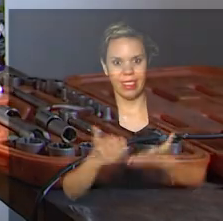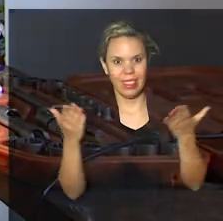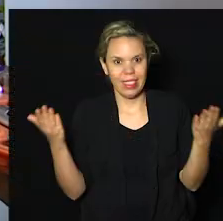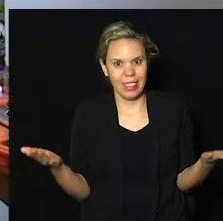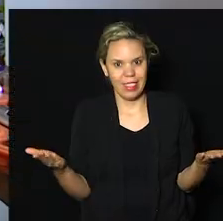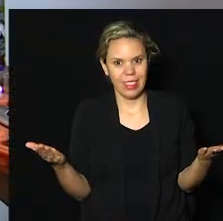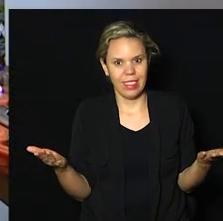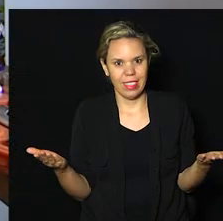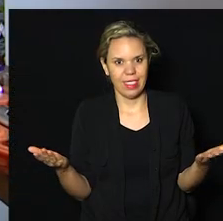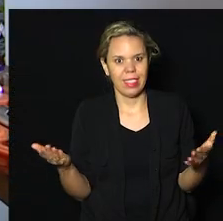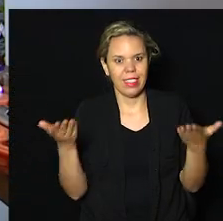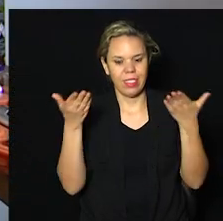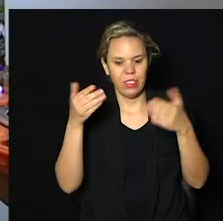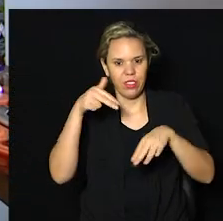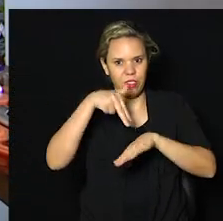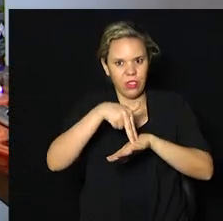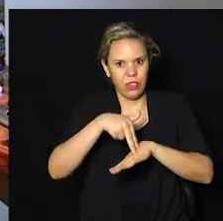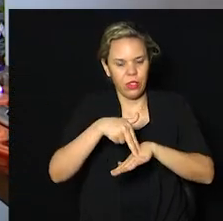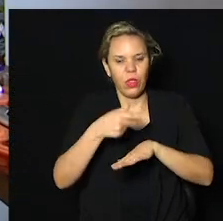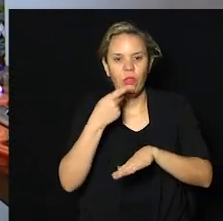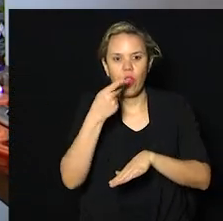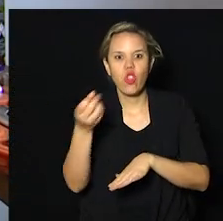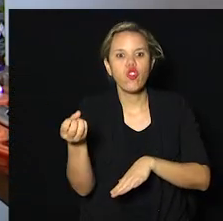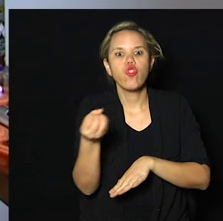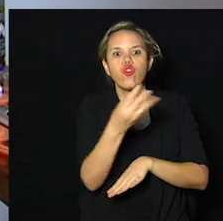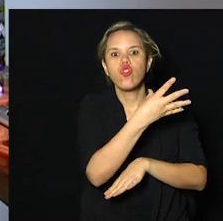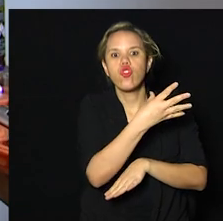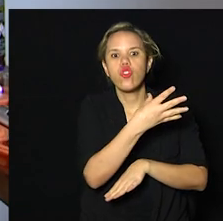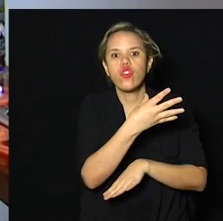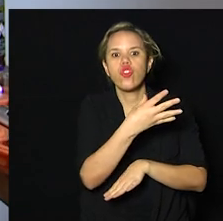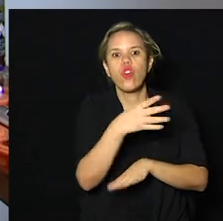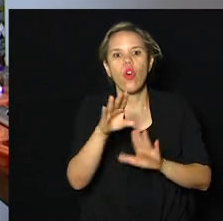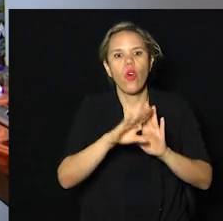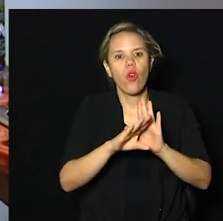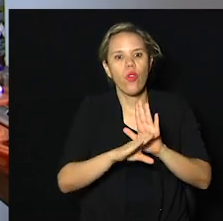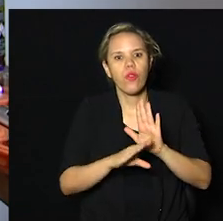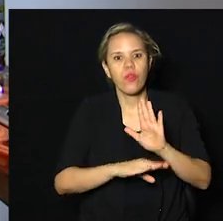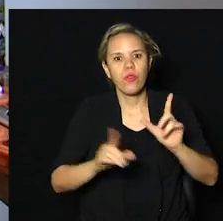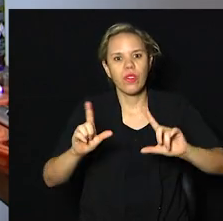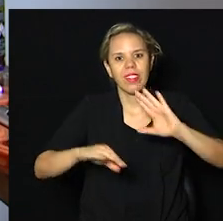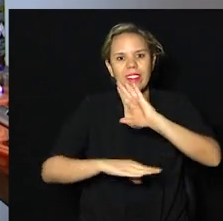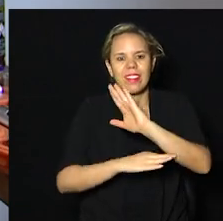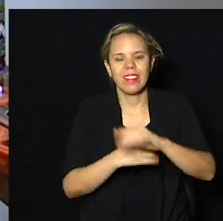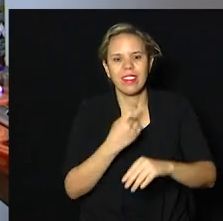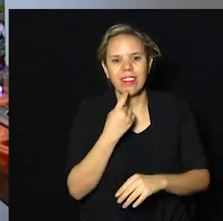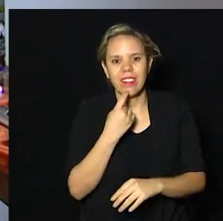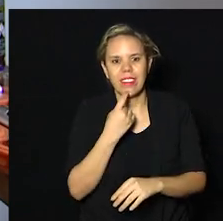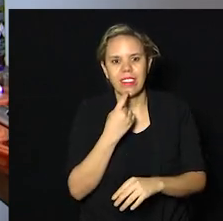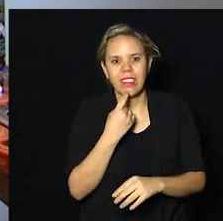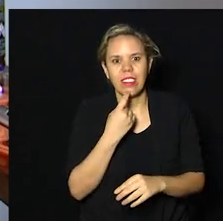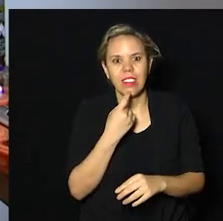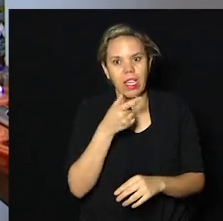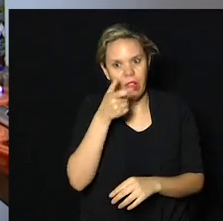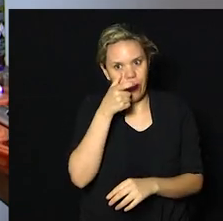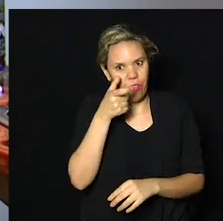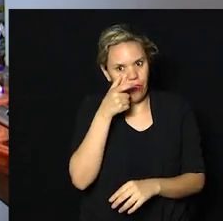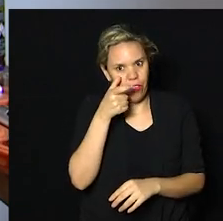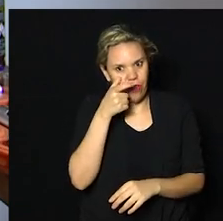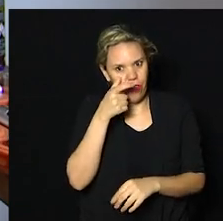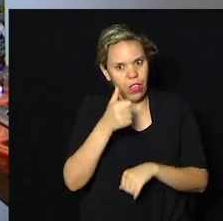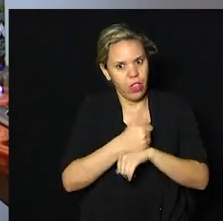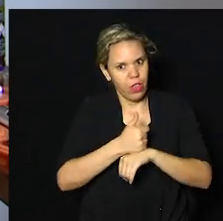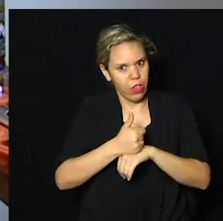Pois é, pessoal, estamos aqui para falar sobre um novo quadro na tela da TV Câmara Campinas. É o quadro Se Liga